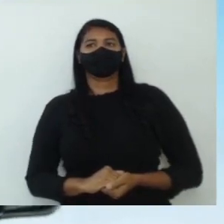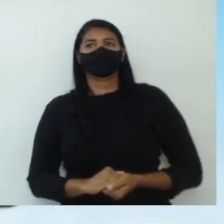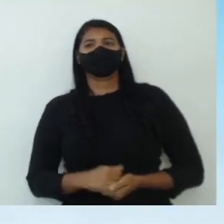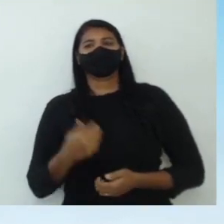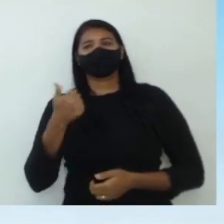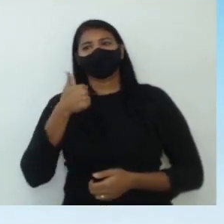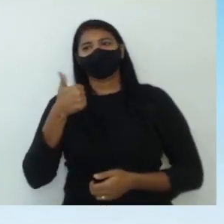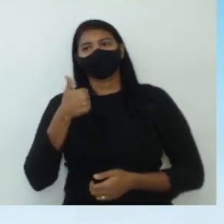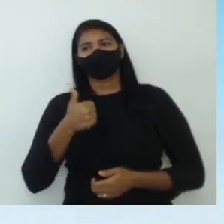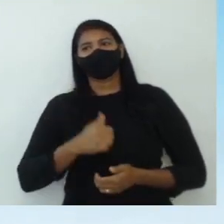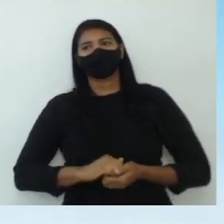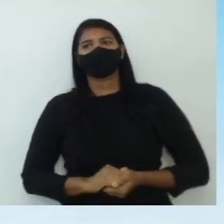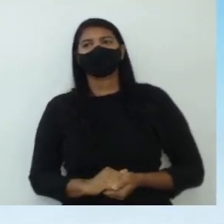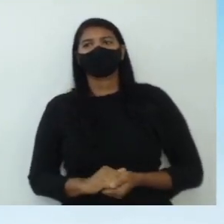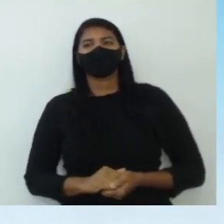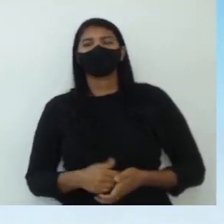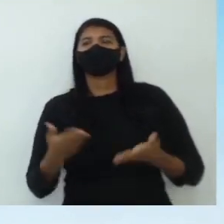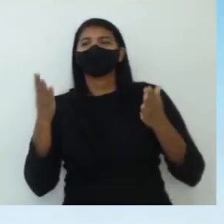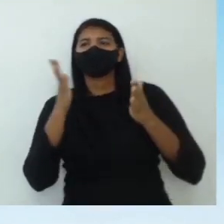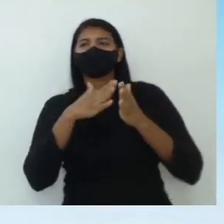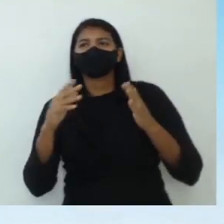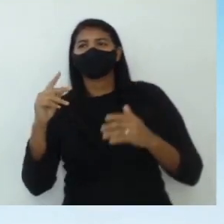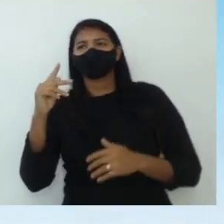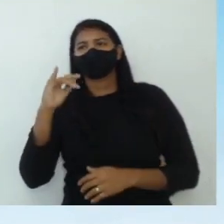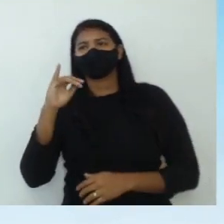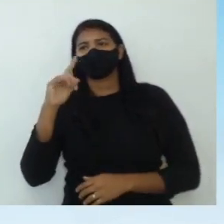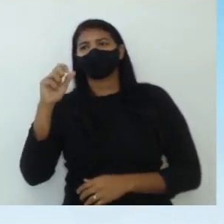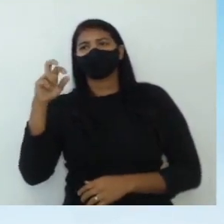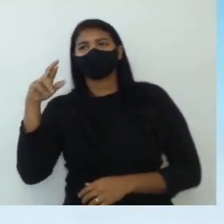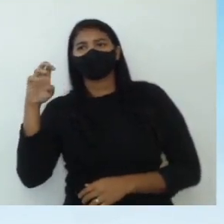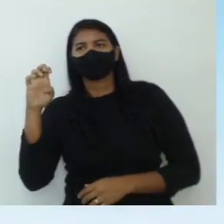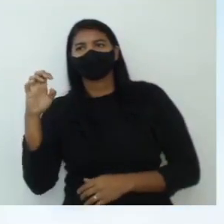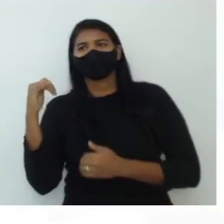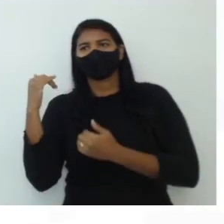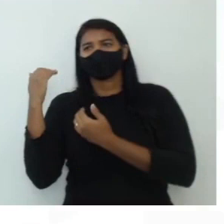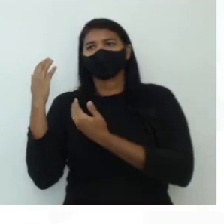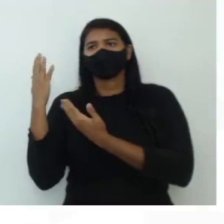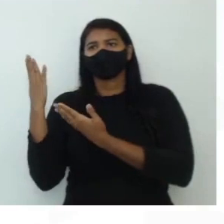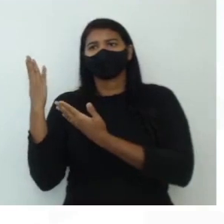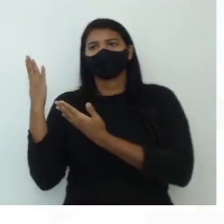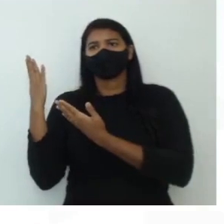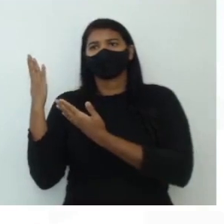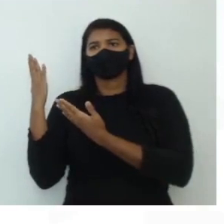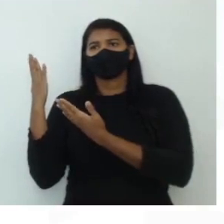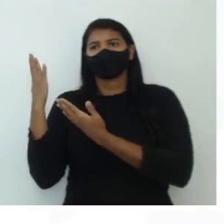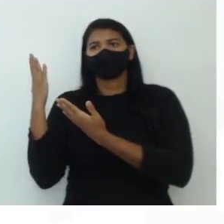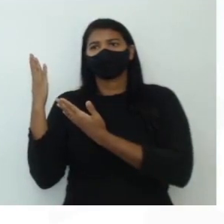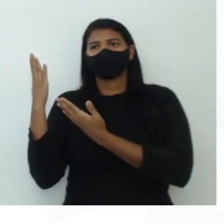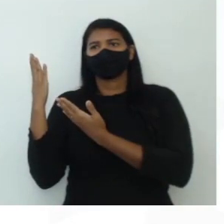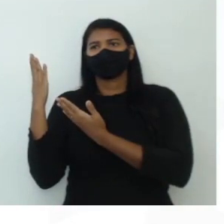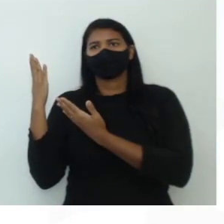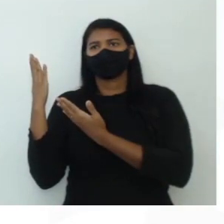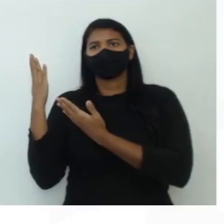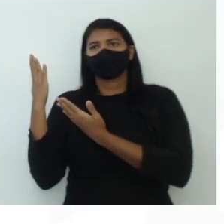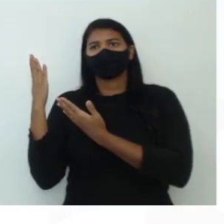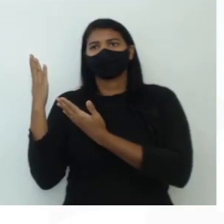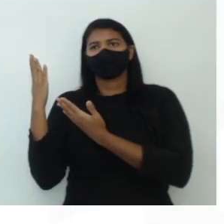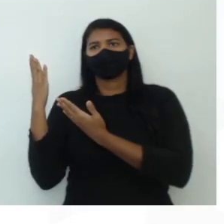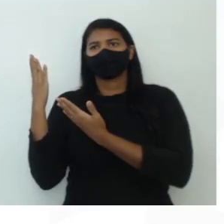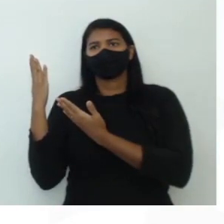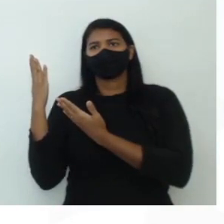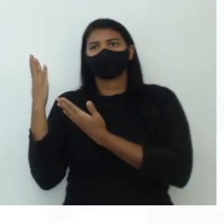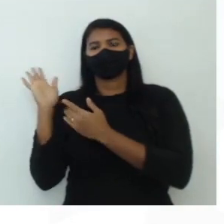Primeiro, né, quais são os pilares? Eles partem do desafio de hoje, vamos dar uma olhada aqui, existentes para